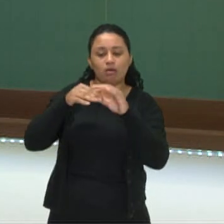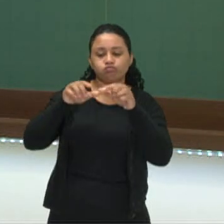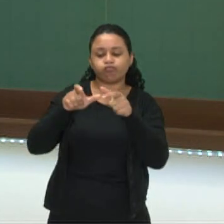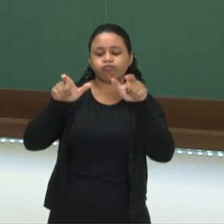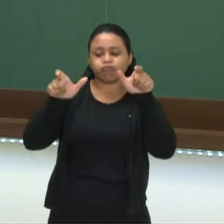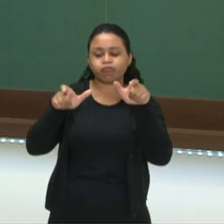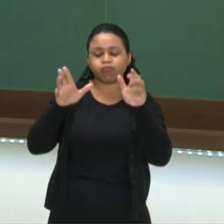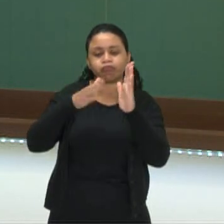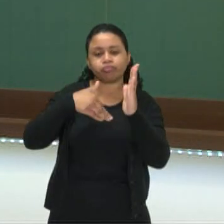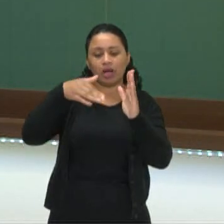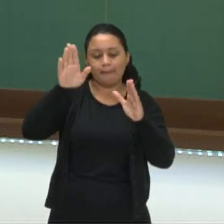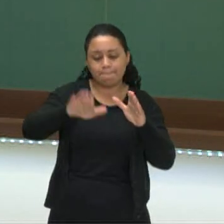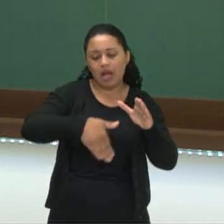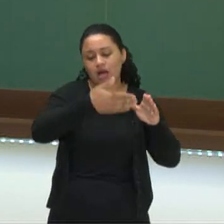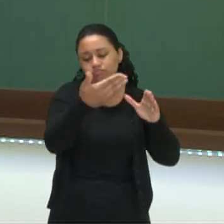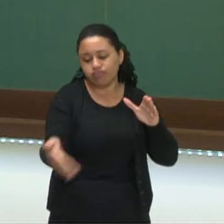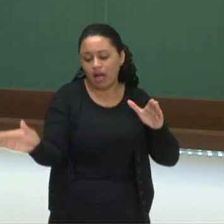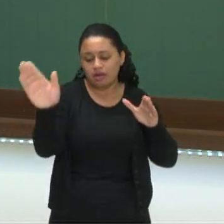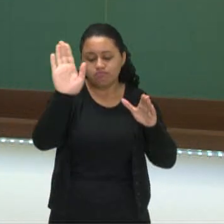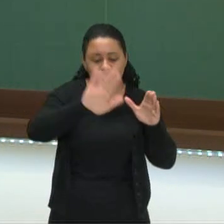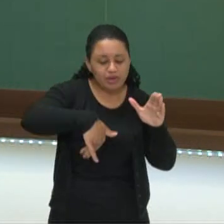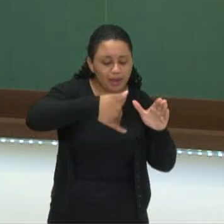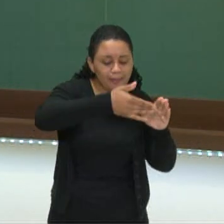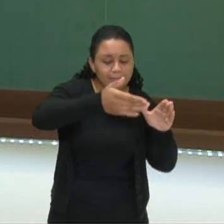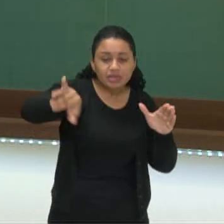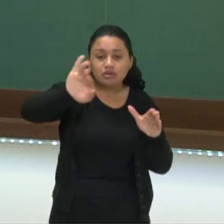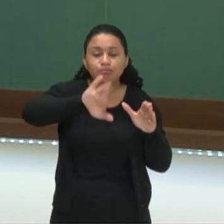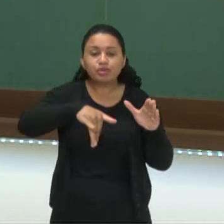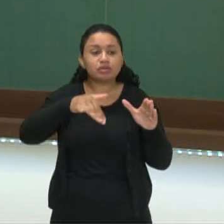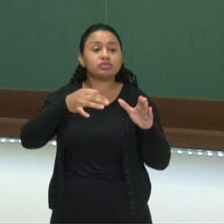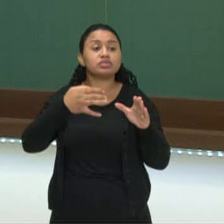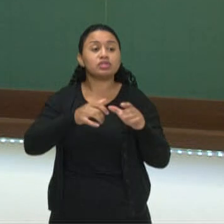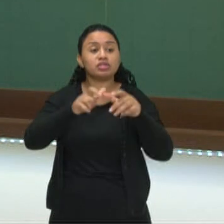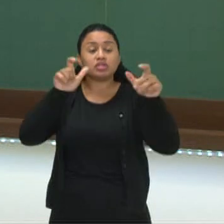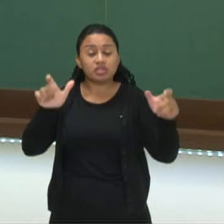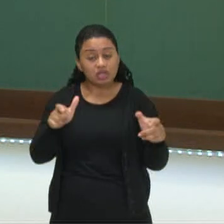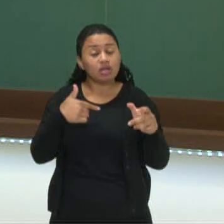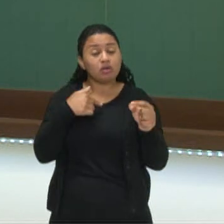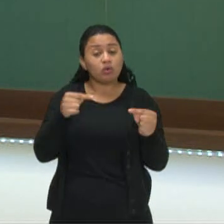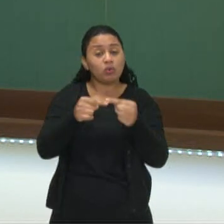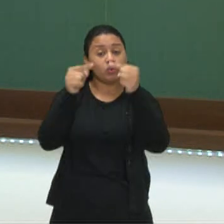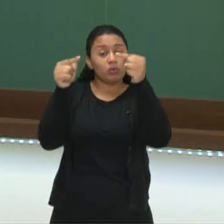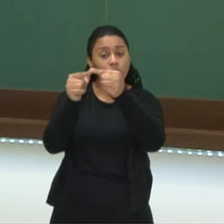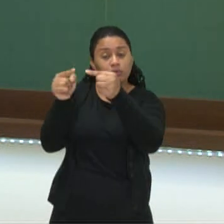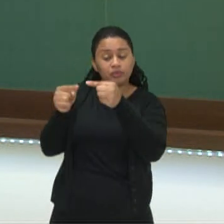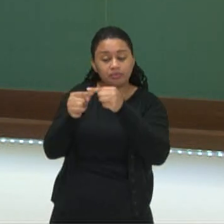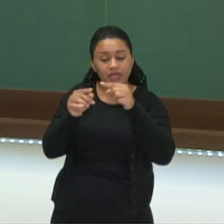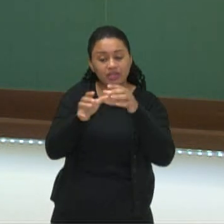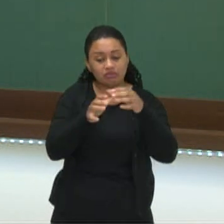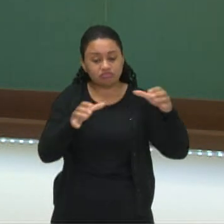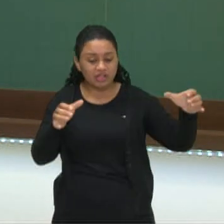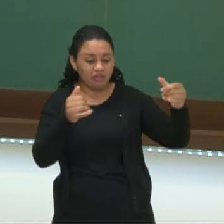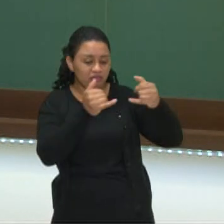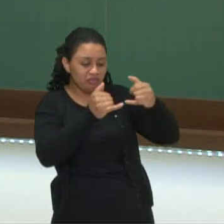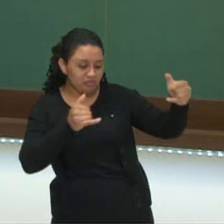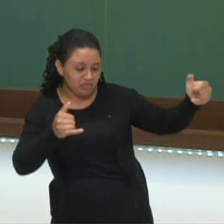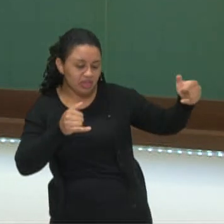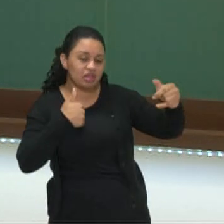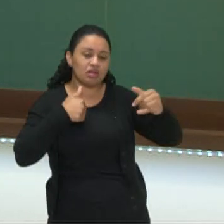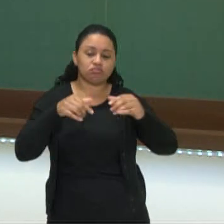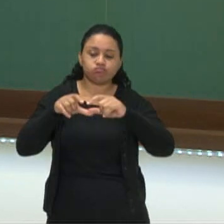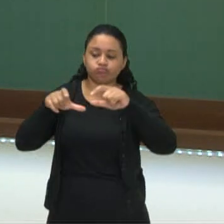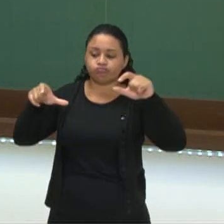embebedar na própria tinta e começa a fazer o seu respingo de uma forma muito mais larga. Então ele começa a fazer a combinação entre traços largos, traços finos